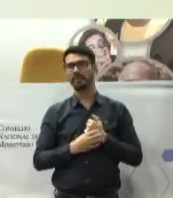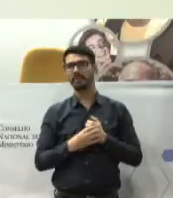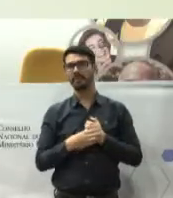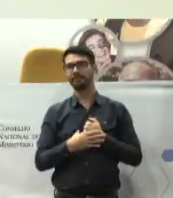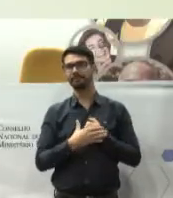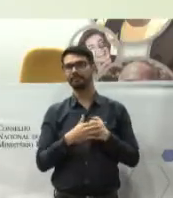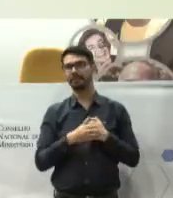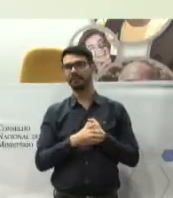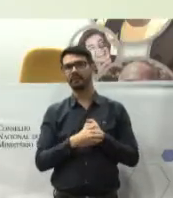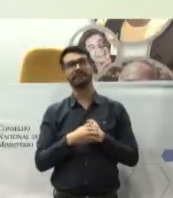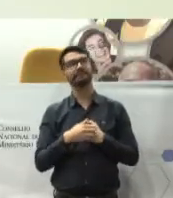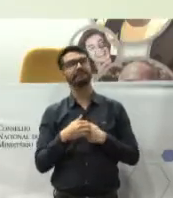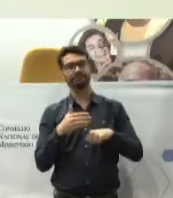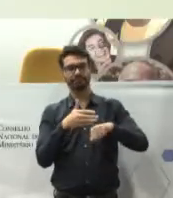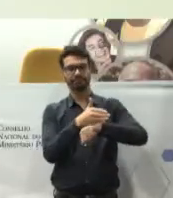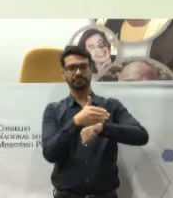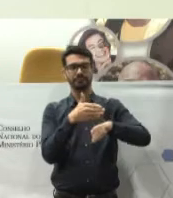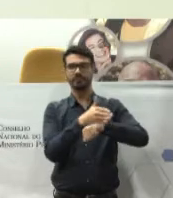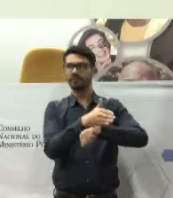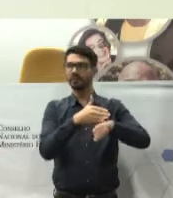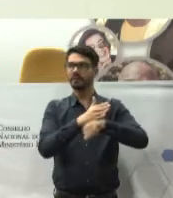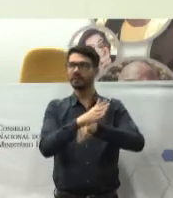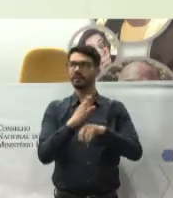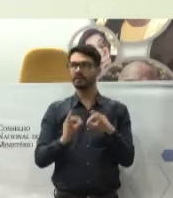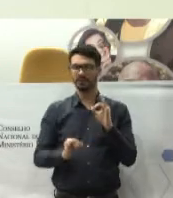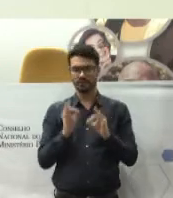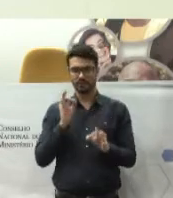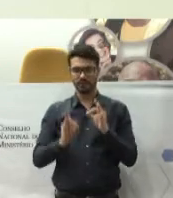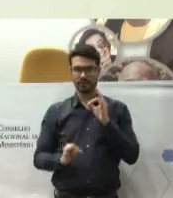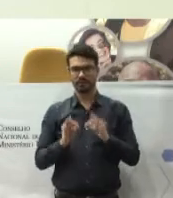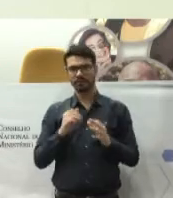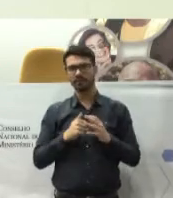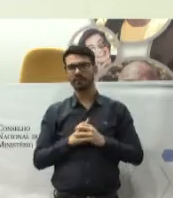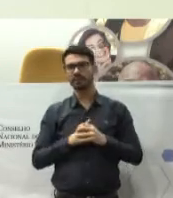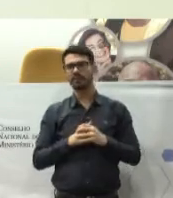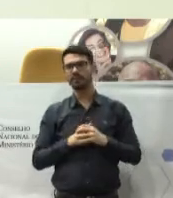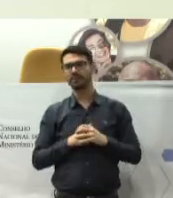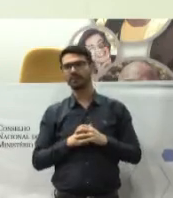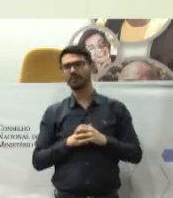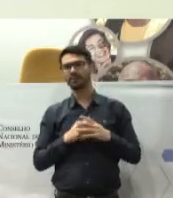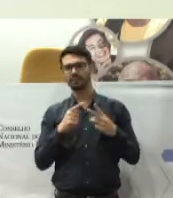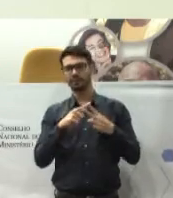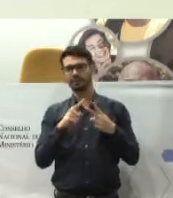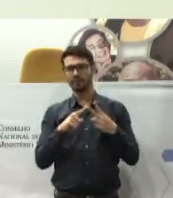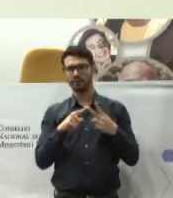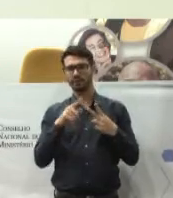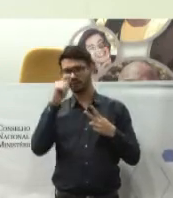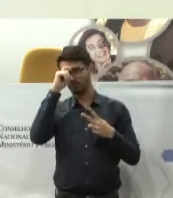Acesso à justiça, saúde e direito individual, Ronald Dworkin e Robert Alexey.